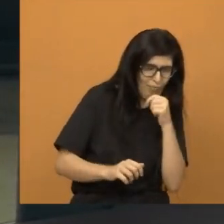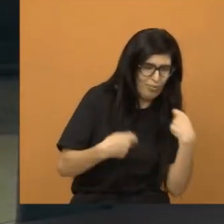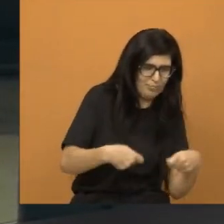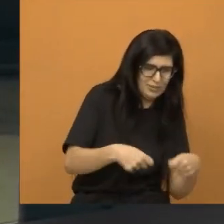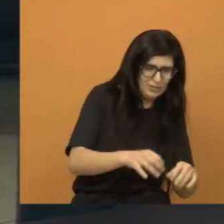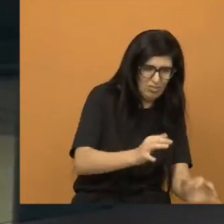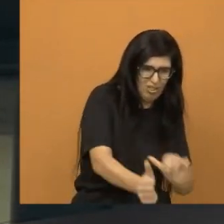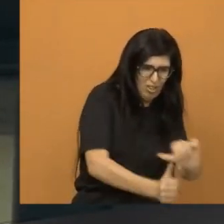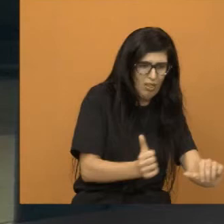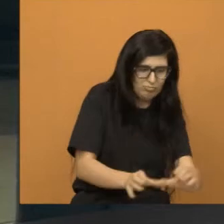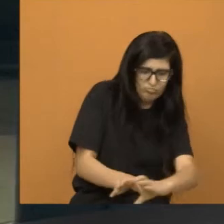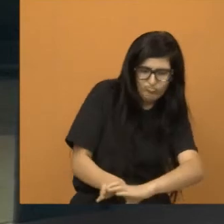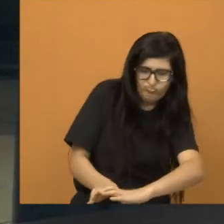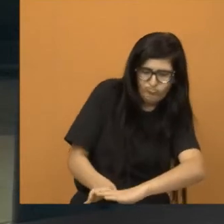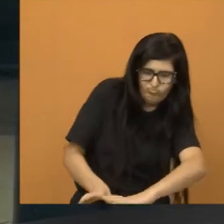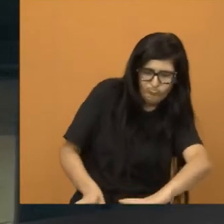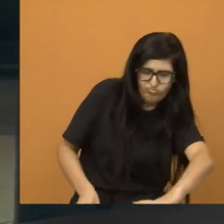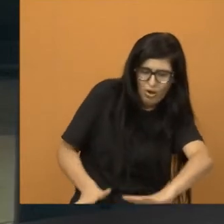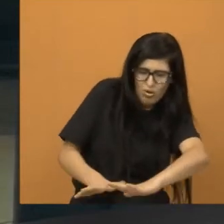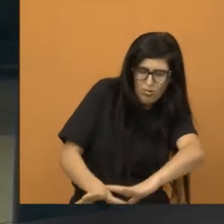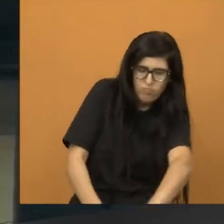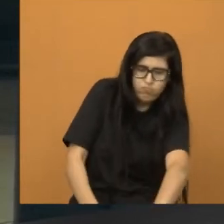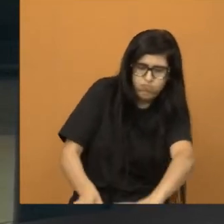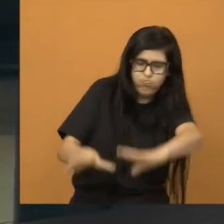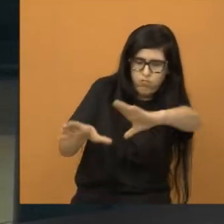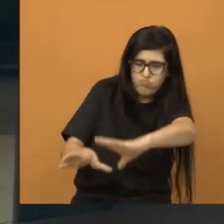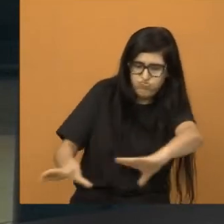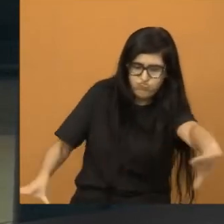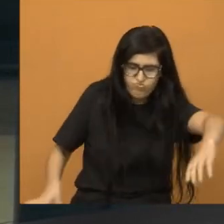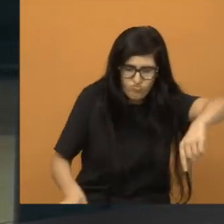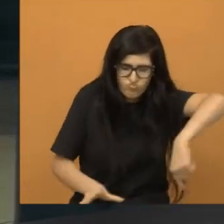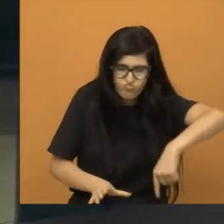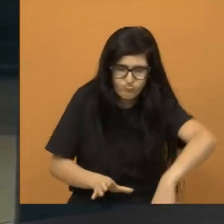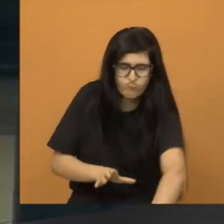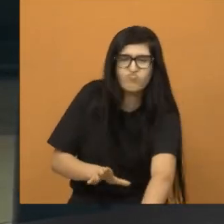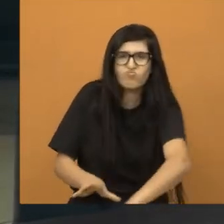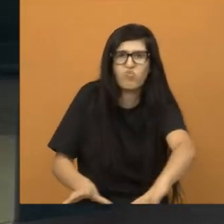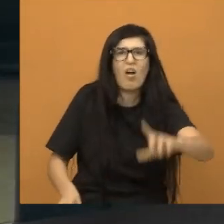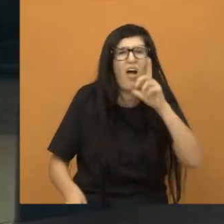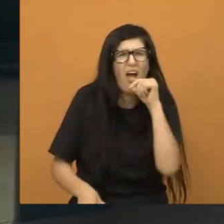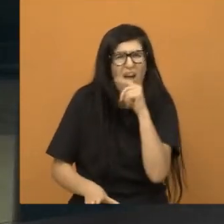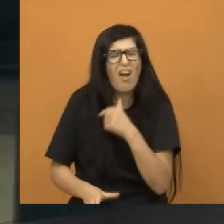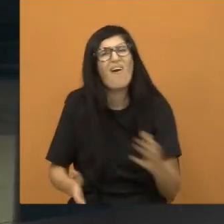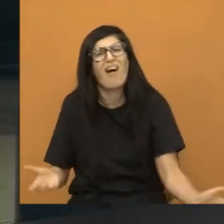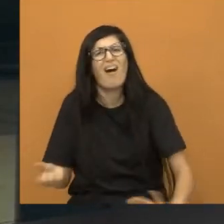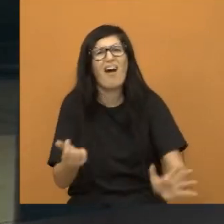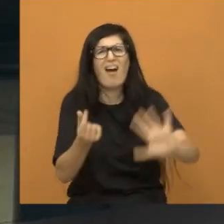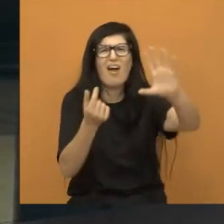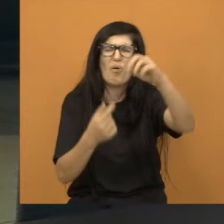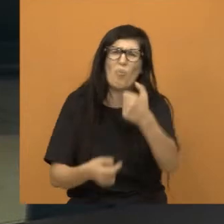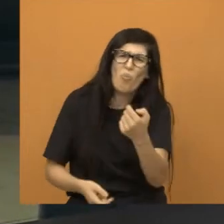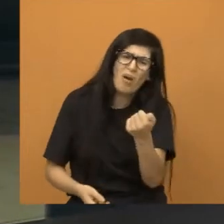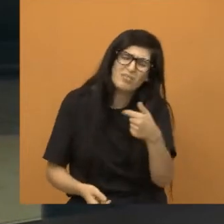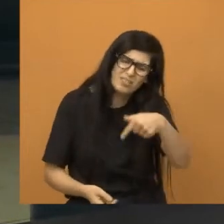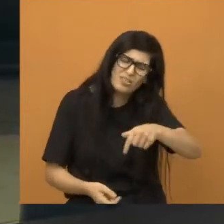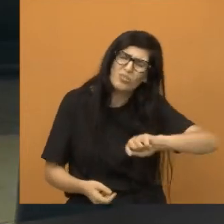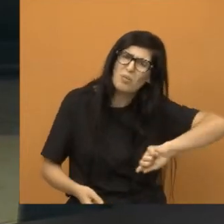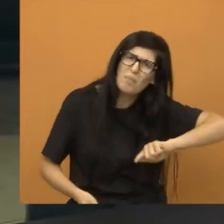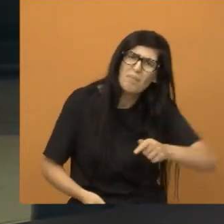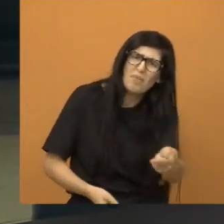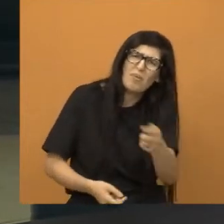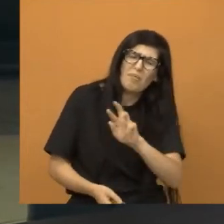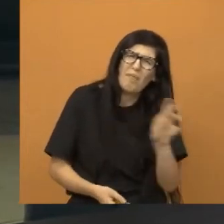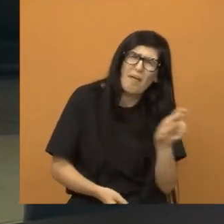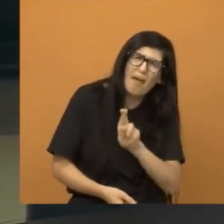fossas. São fossas relativamente caras, chegam a próximo aí de R$7 mil. Talvez muito melhor seria aplicado o SAI criar